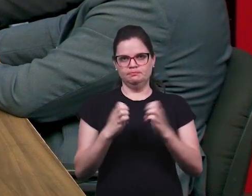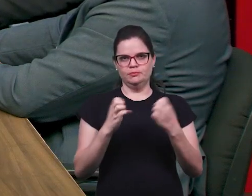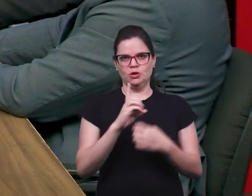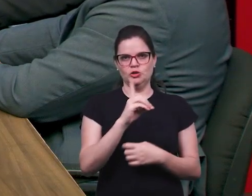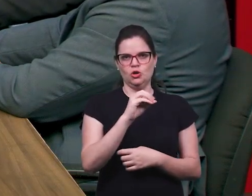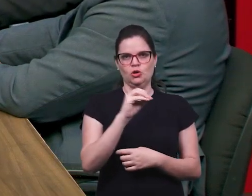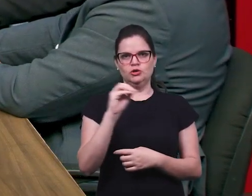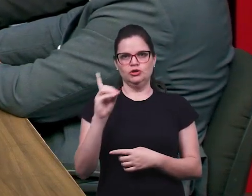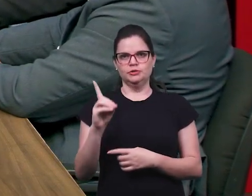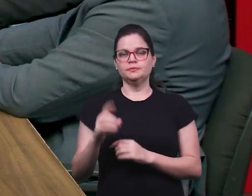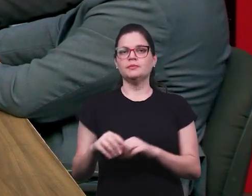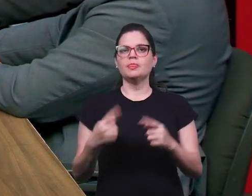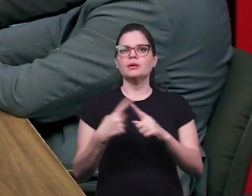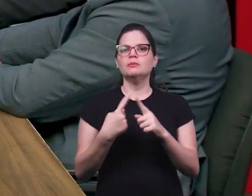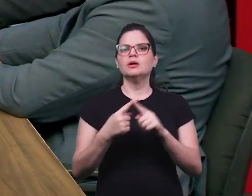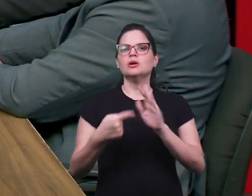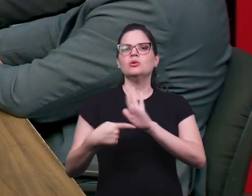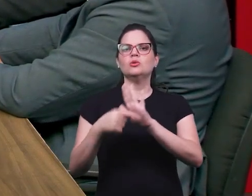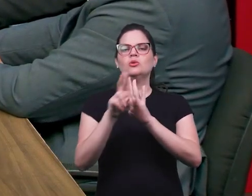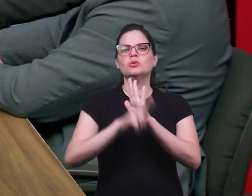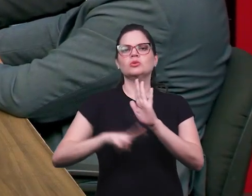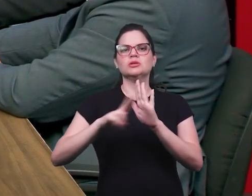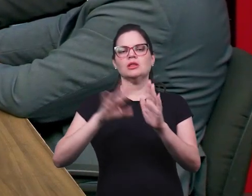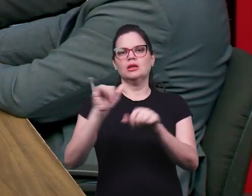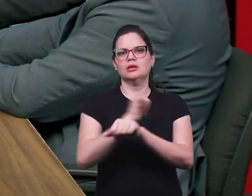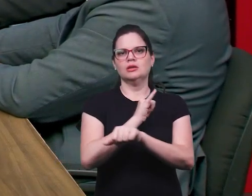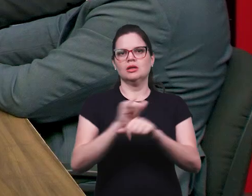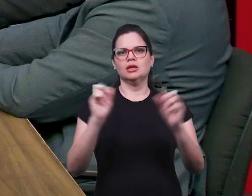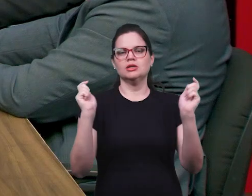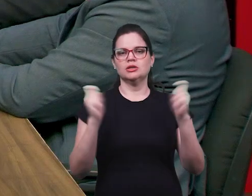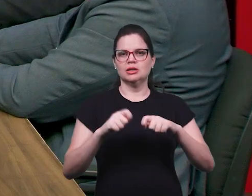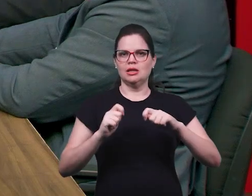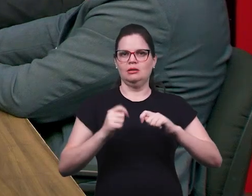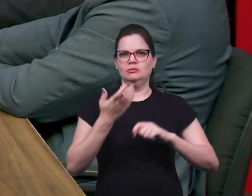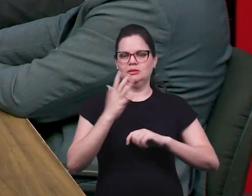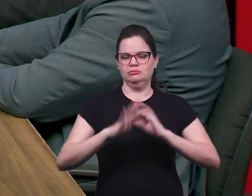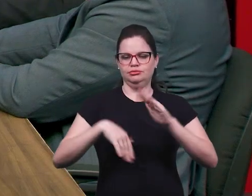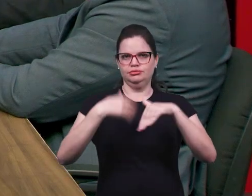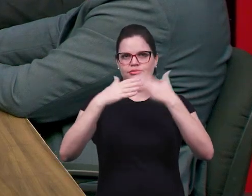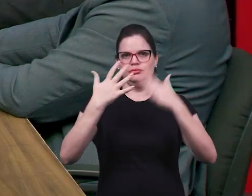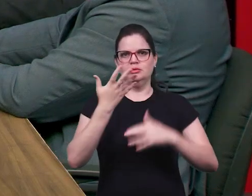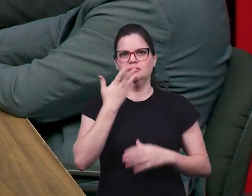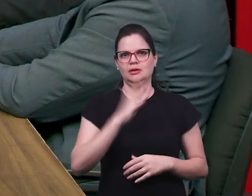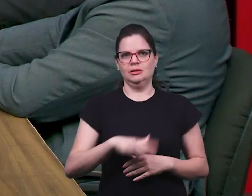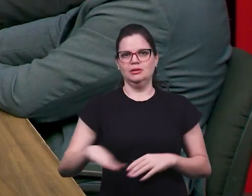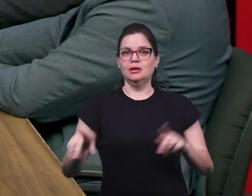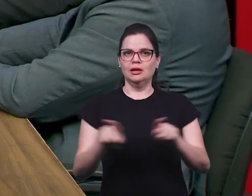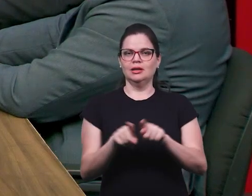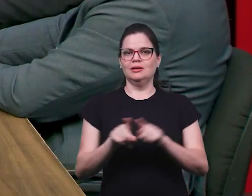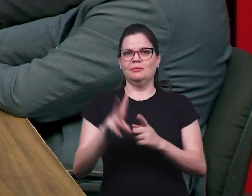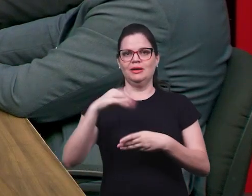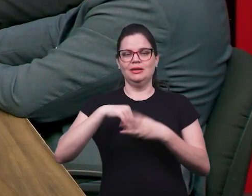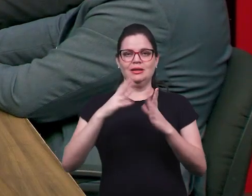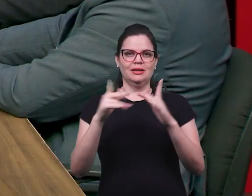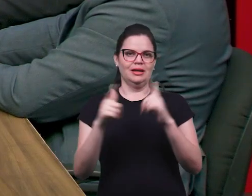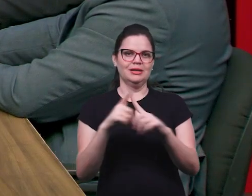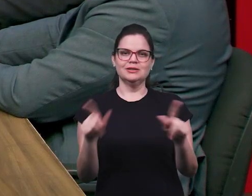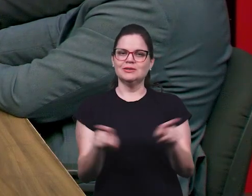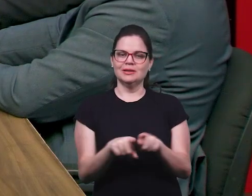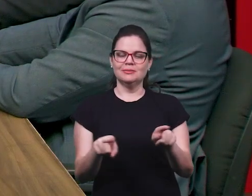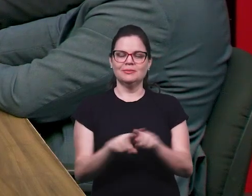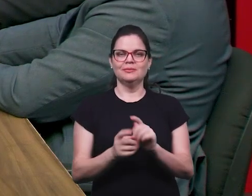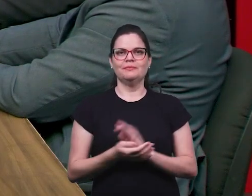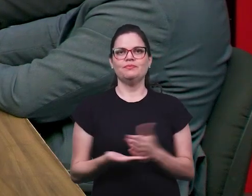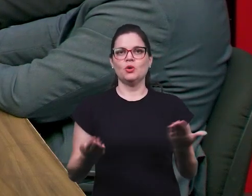para poder desenvolver cognitivamente as nossas crianças, né? E até mesmo a nossa igreja, a gente pode dizer, porque a gente tem hoje